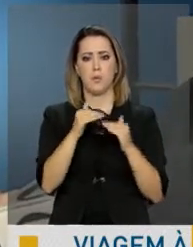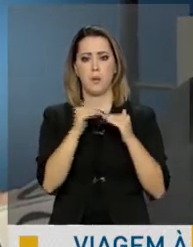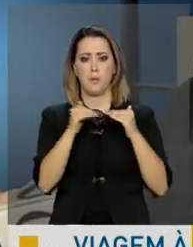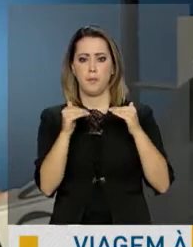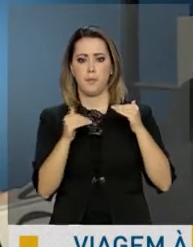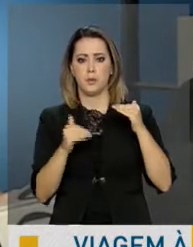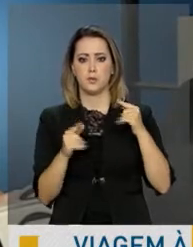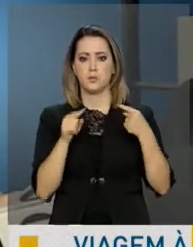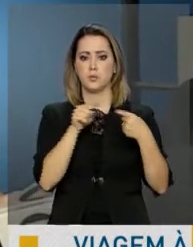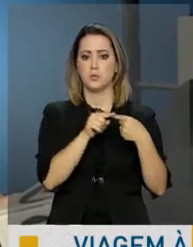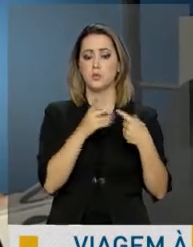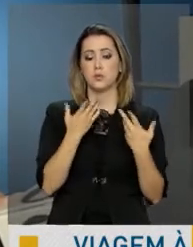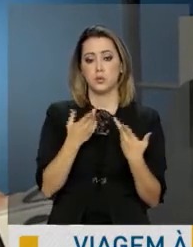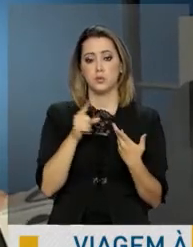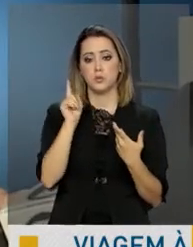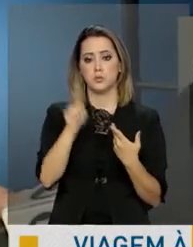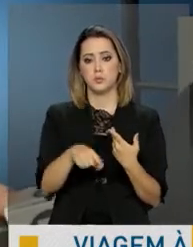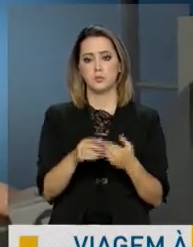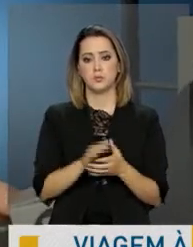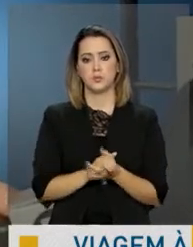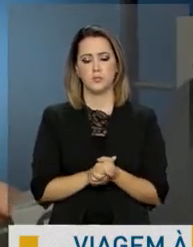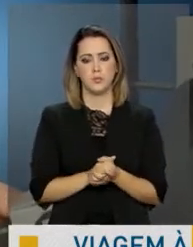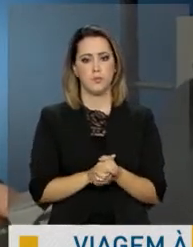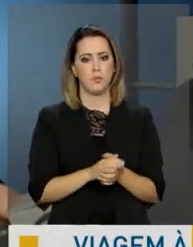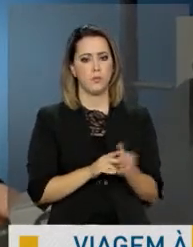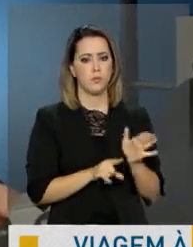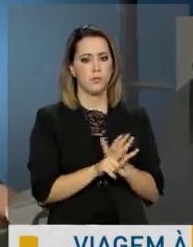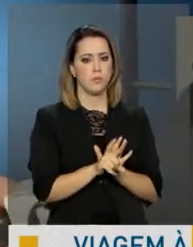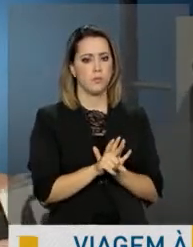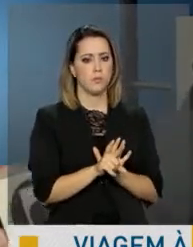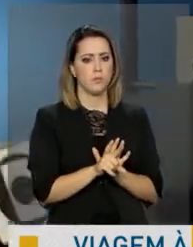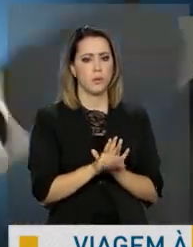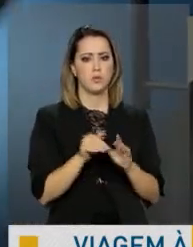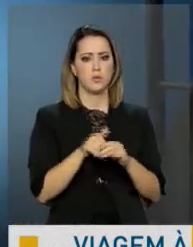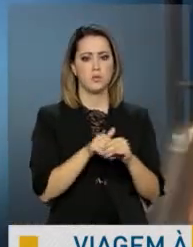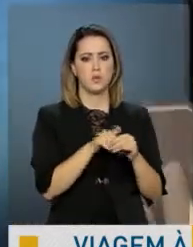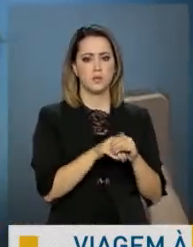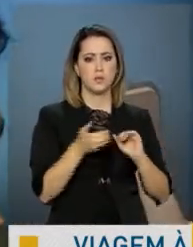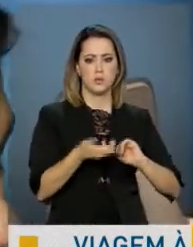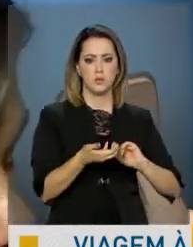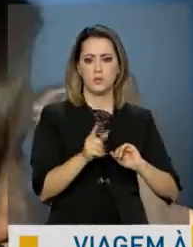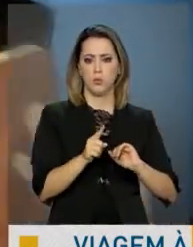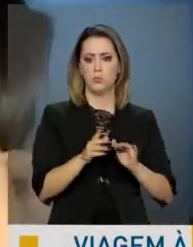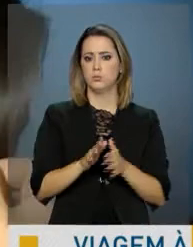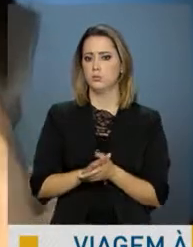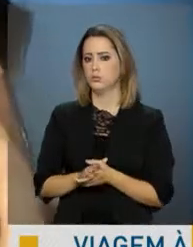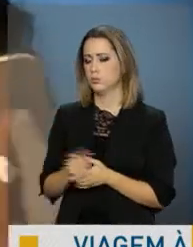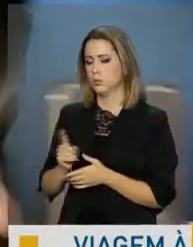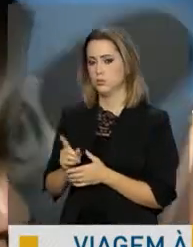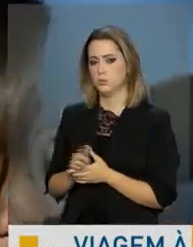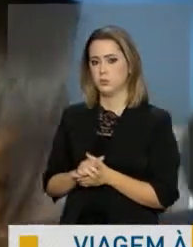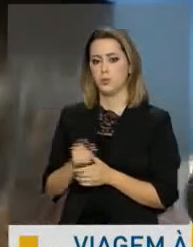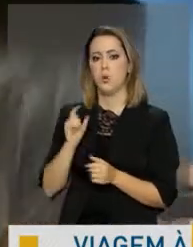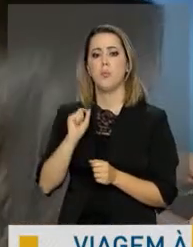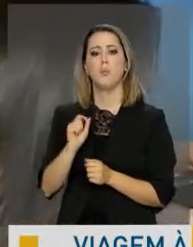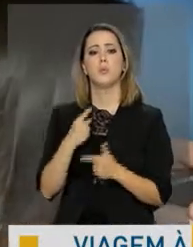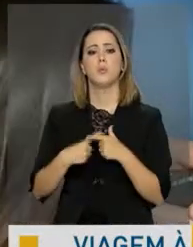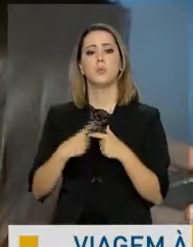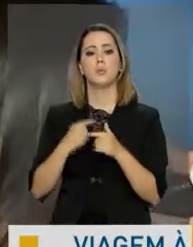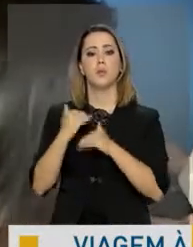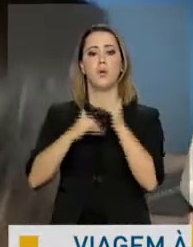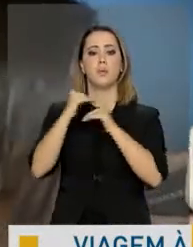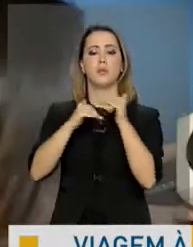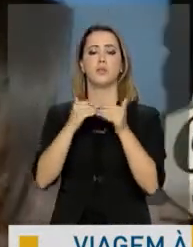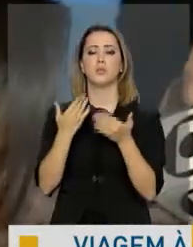da meta. Precisa, portanto, passar pelo Congresso, não? Não precisa passar pelo Congresso. O que motivou principalmente esse aumento de impostos?